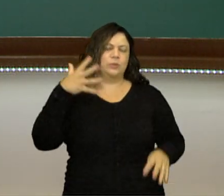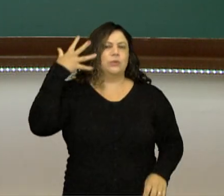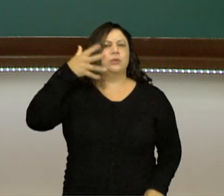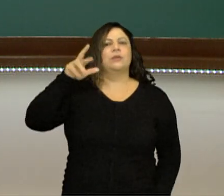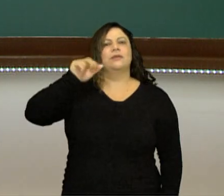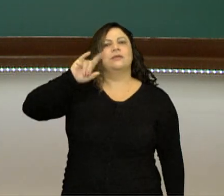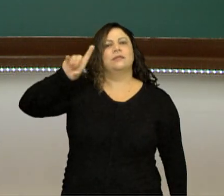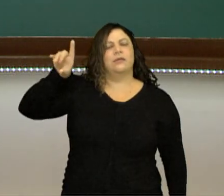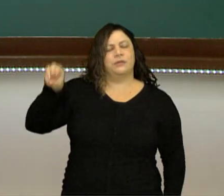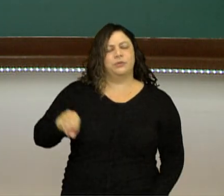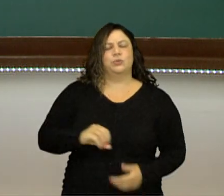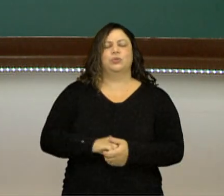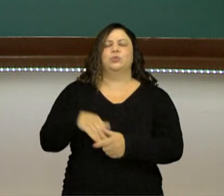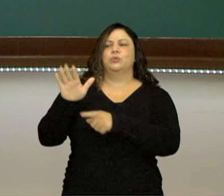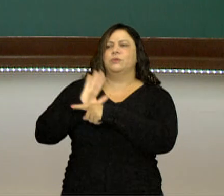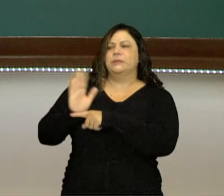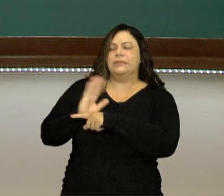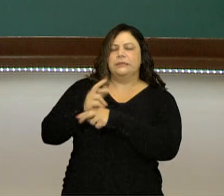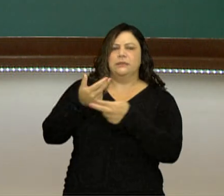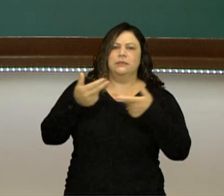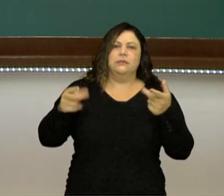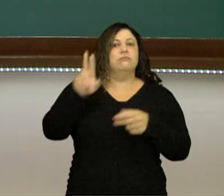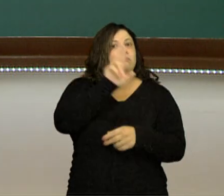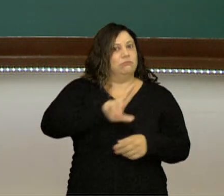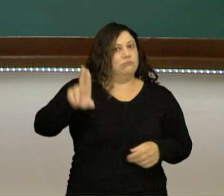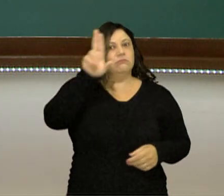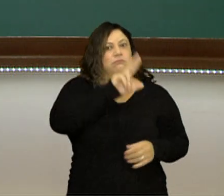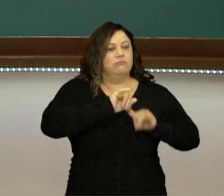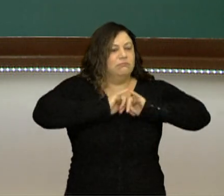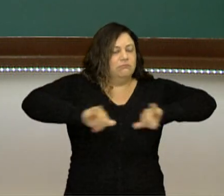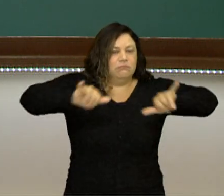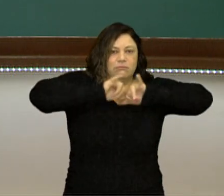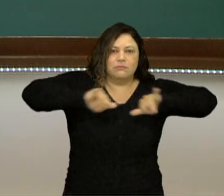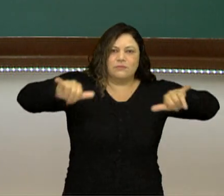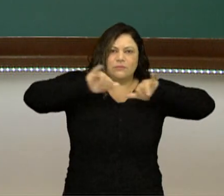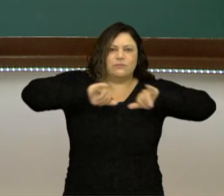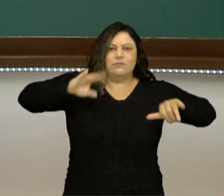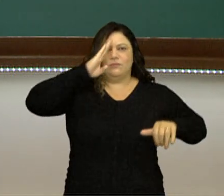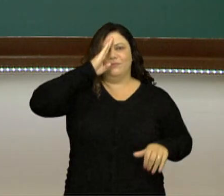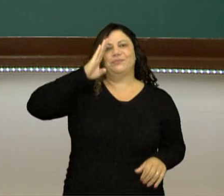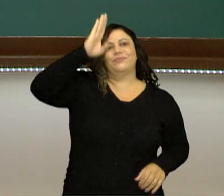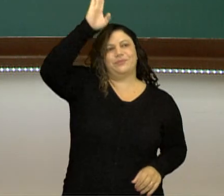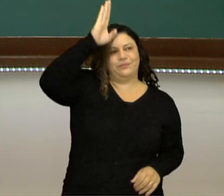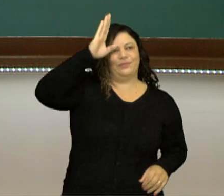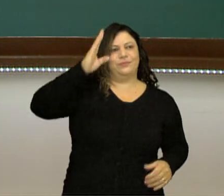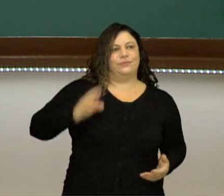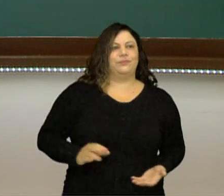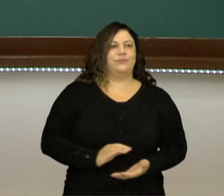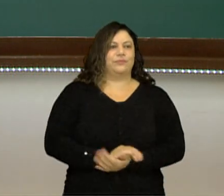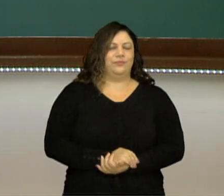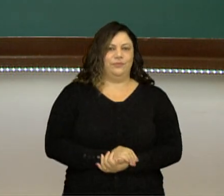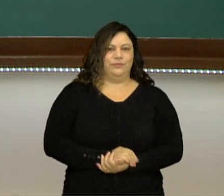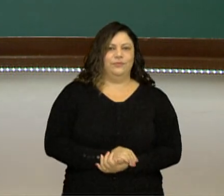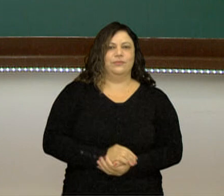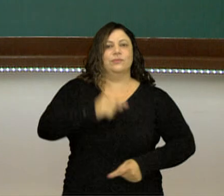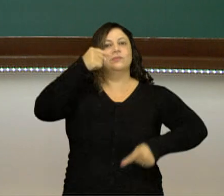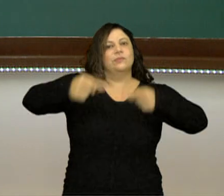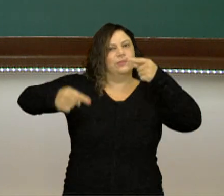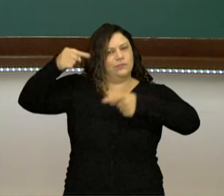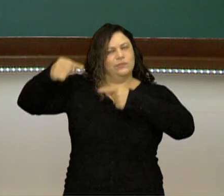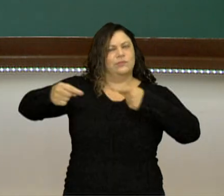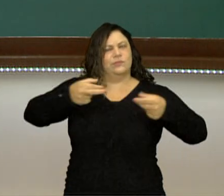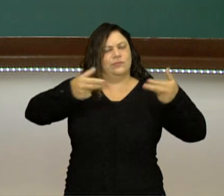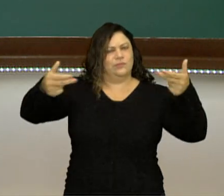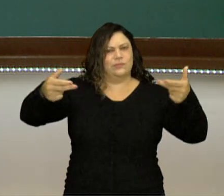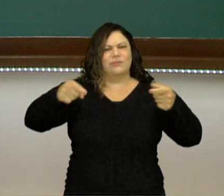como o cinema. Isso, então, vai ser muito usado para divulgar o ideal dessa política. Mas você